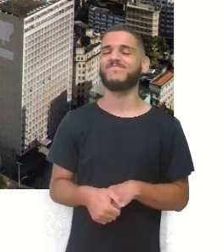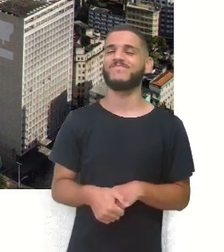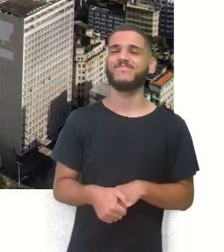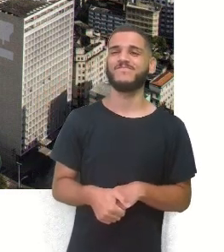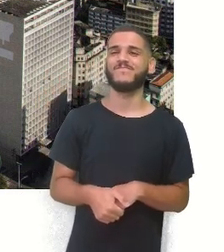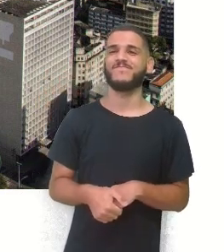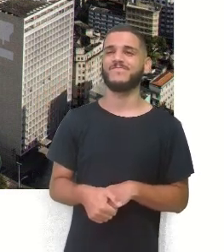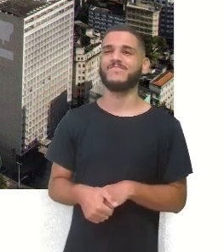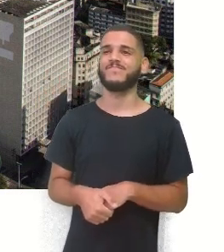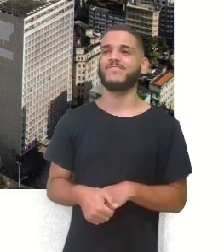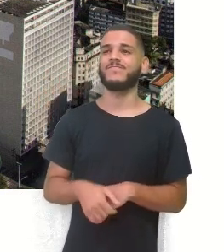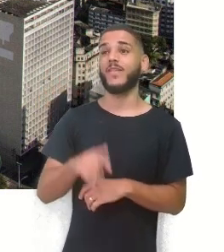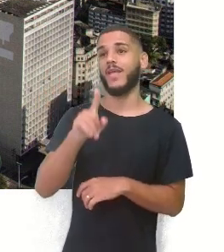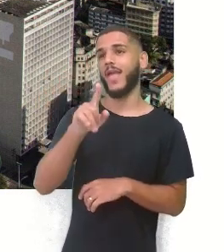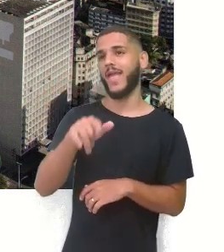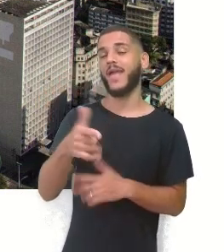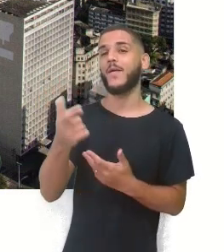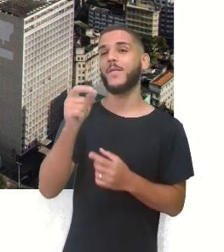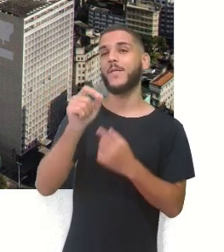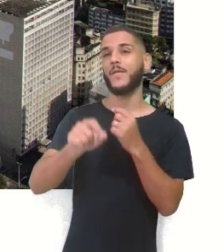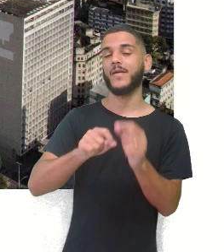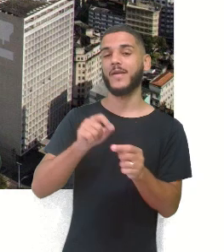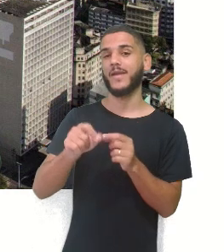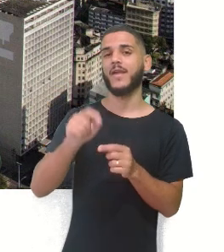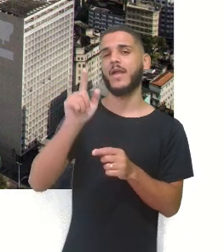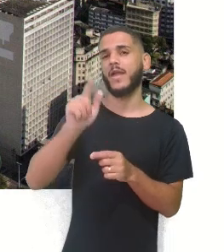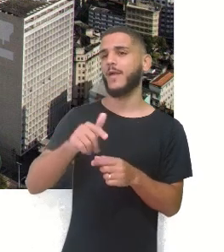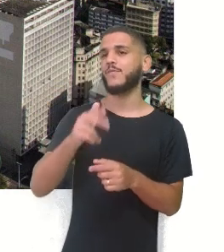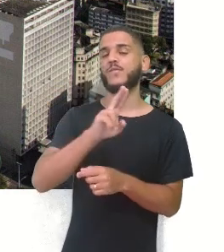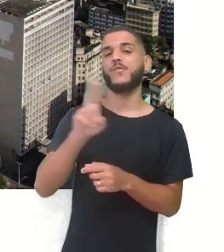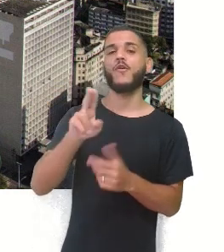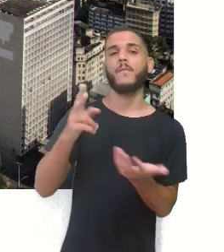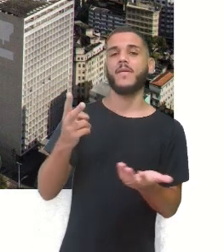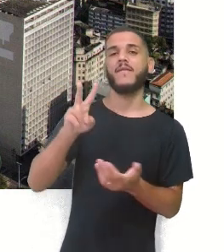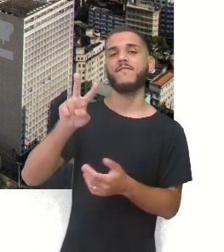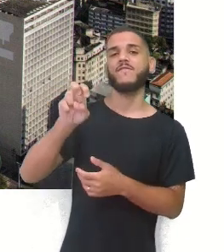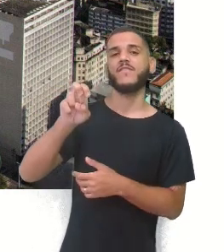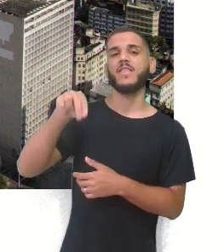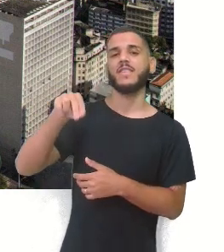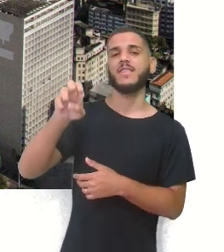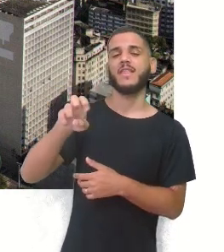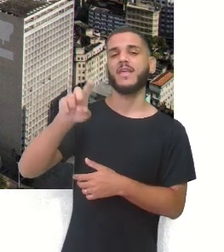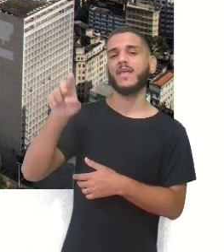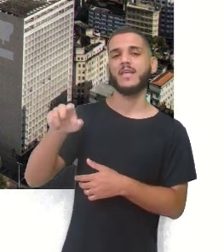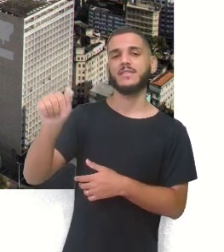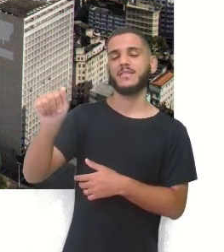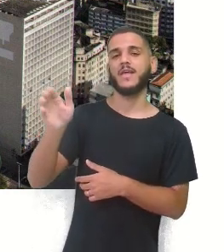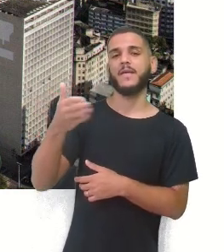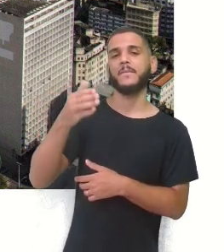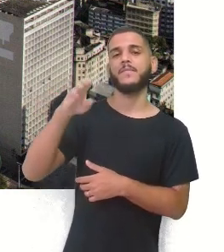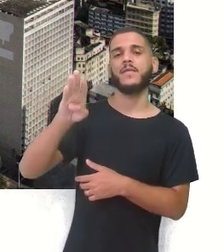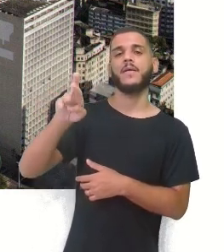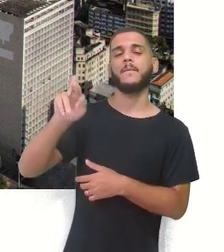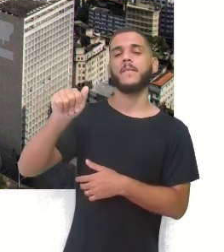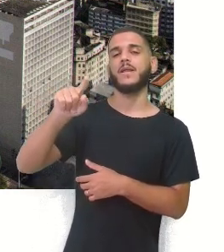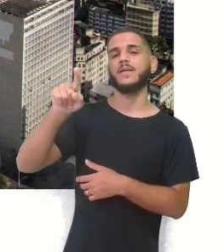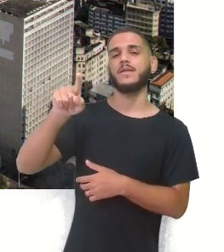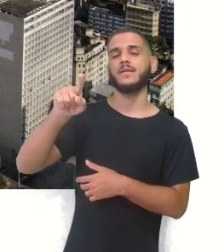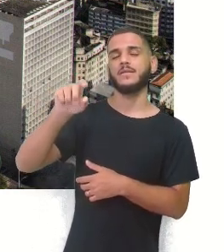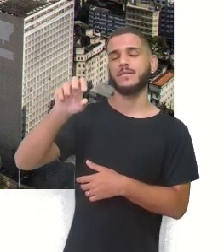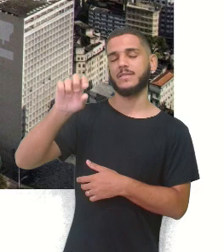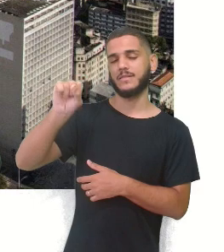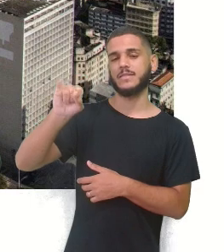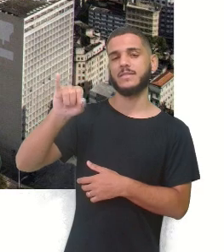Né? Não é à toa que a nossa cidade é conhecida como Veneza brasileira. Porque tem uma cidade lá do outro lado do